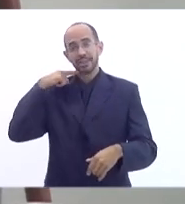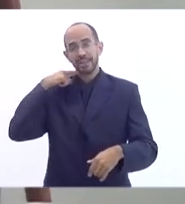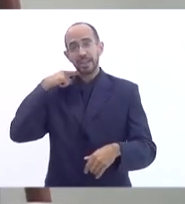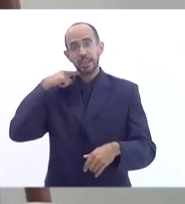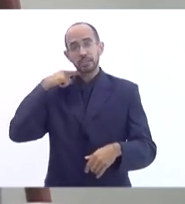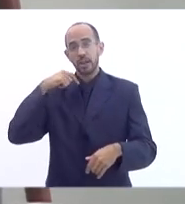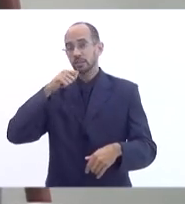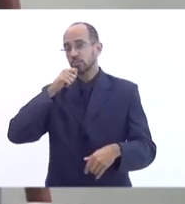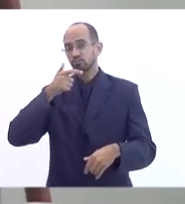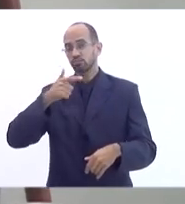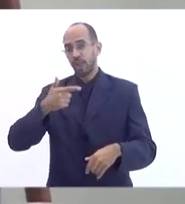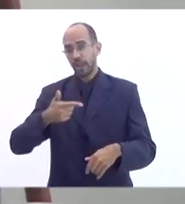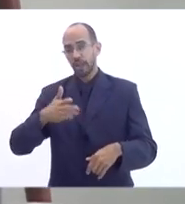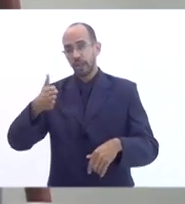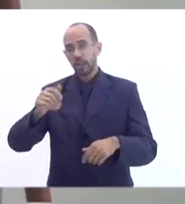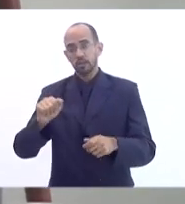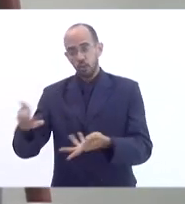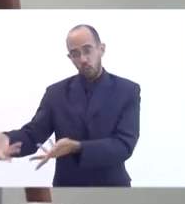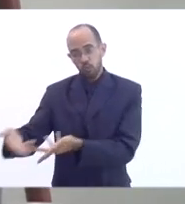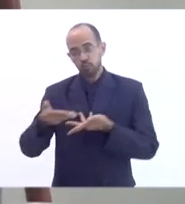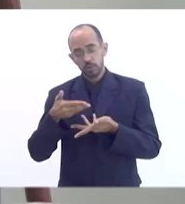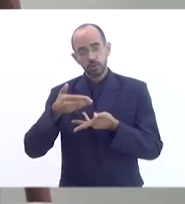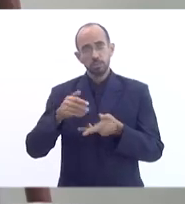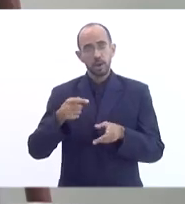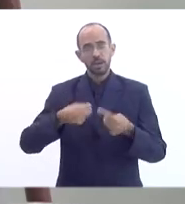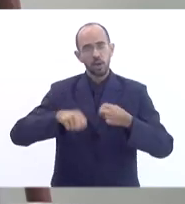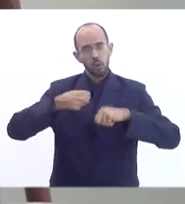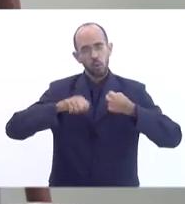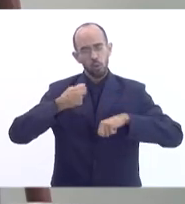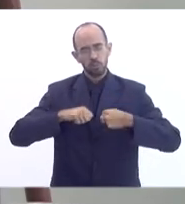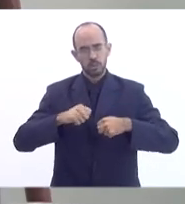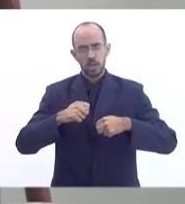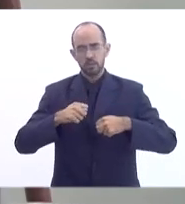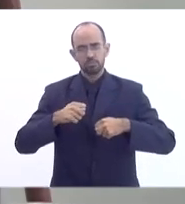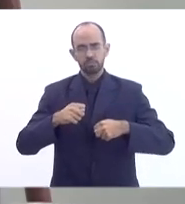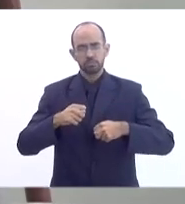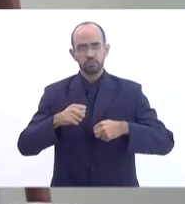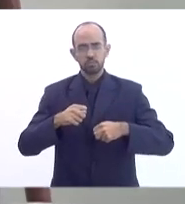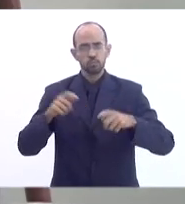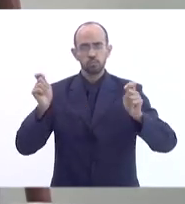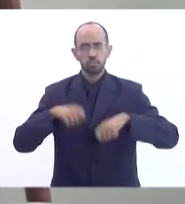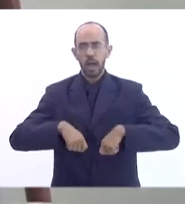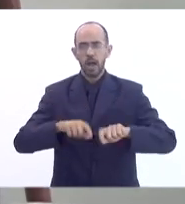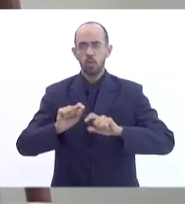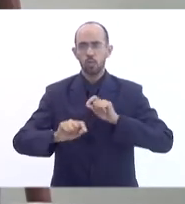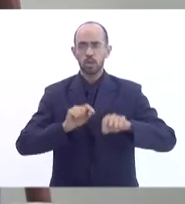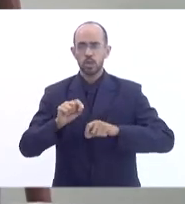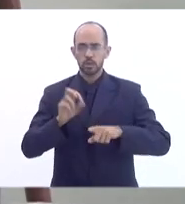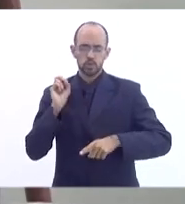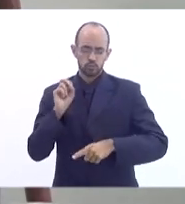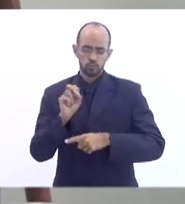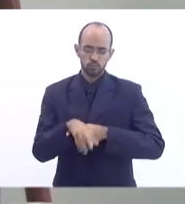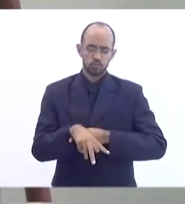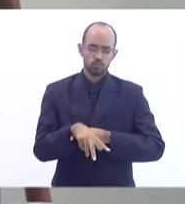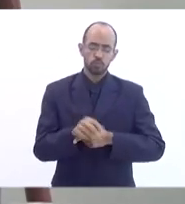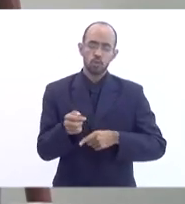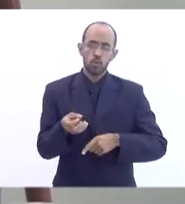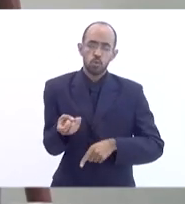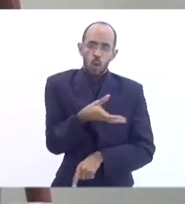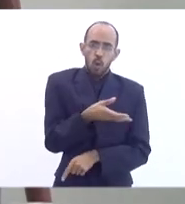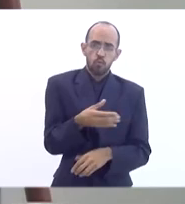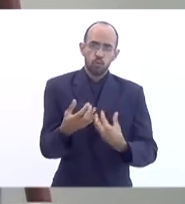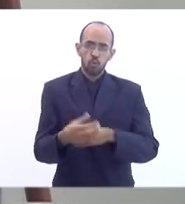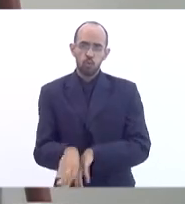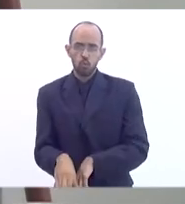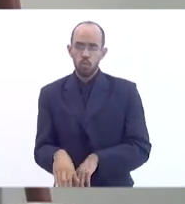concurso chama até pela economicidade Não tem lógica se contratar se abrir o novo concurso